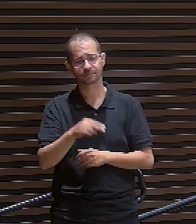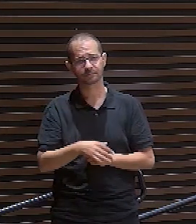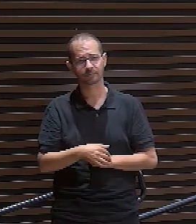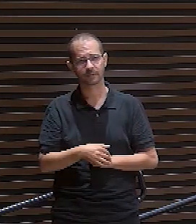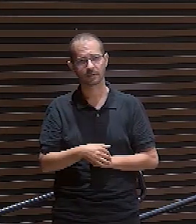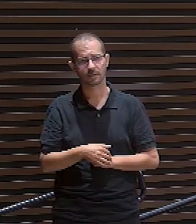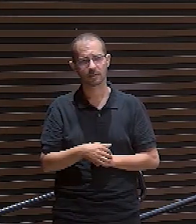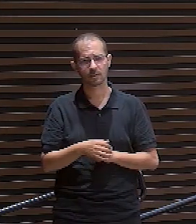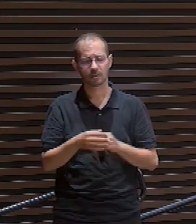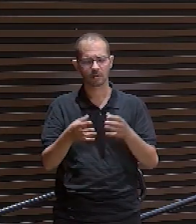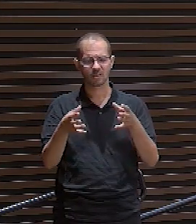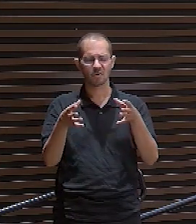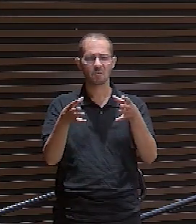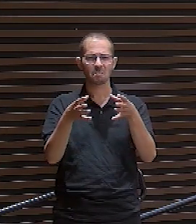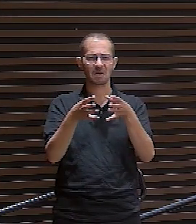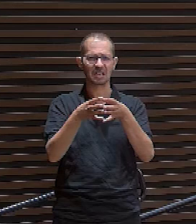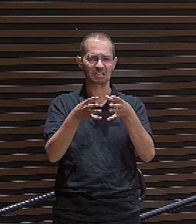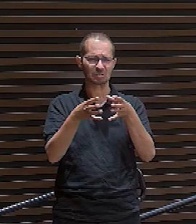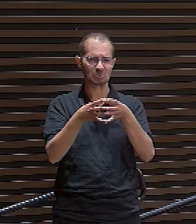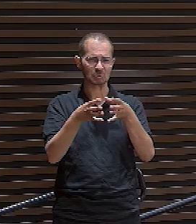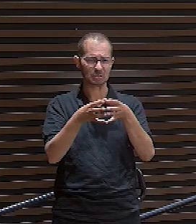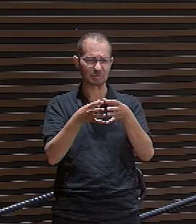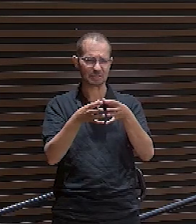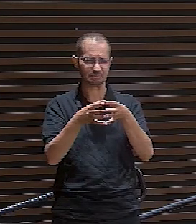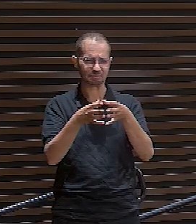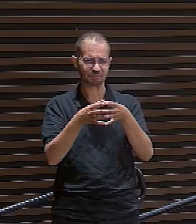uma turma ranzinza,